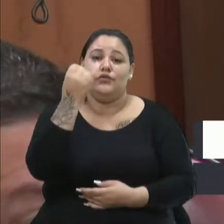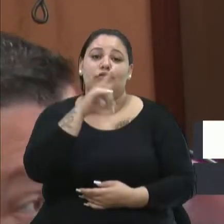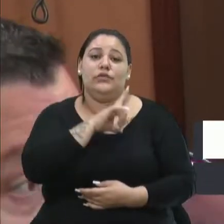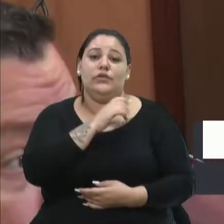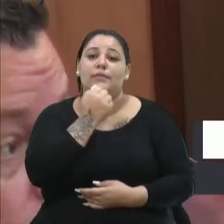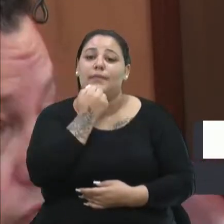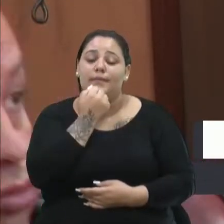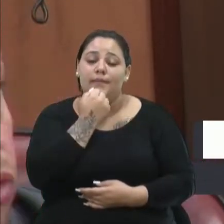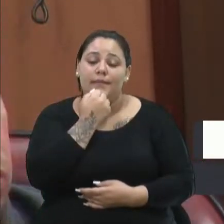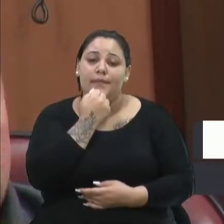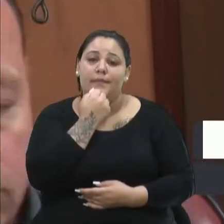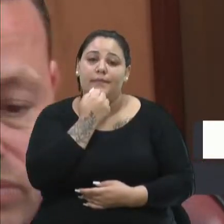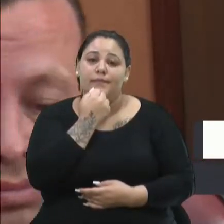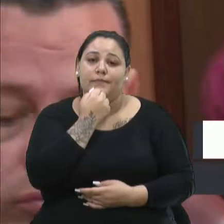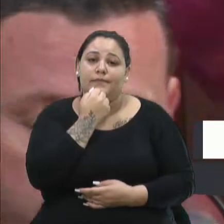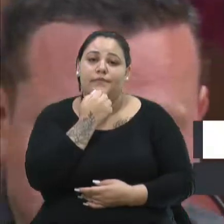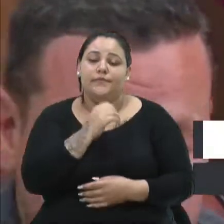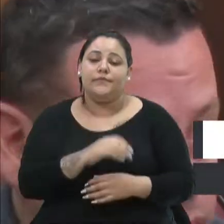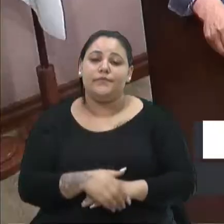do cascalho. Obrigado, vereador.